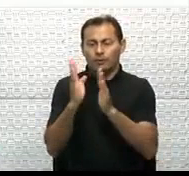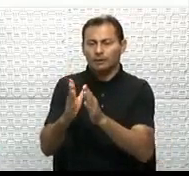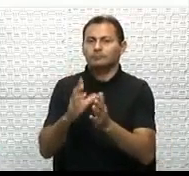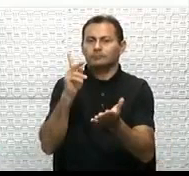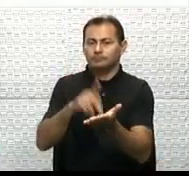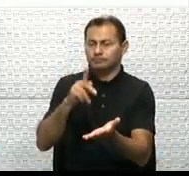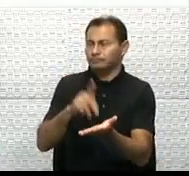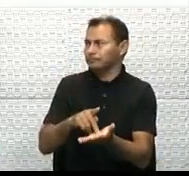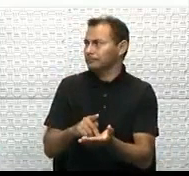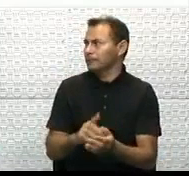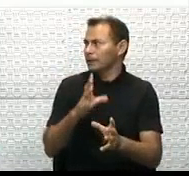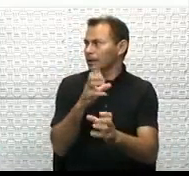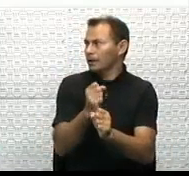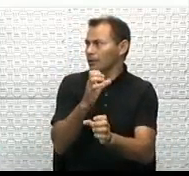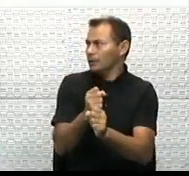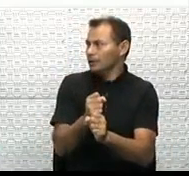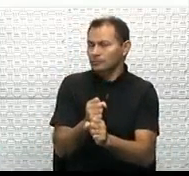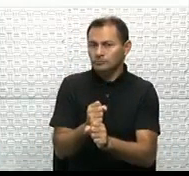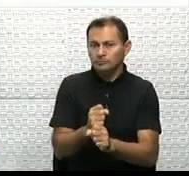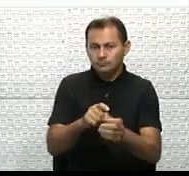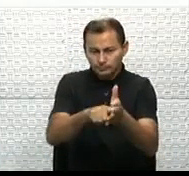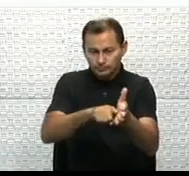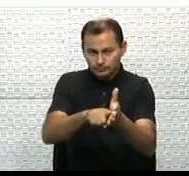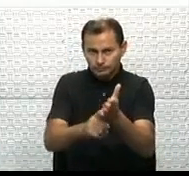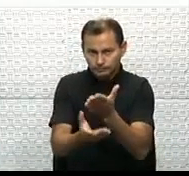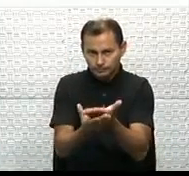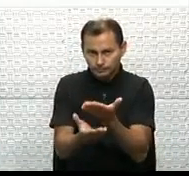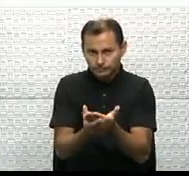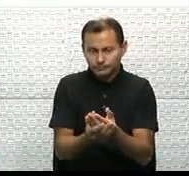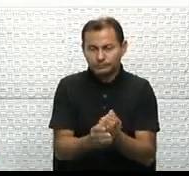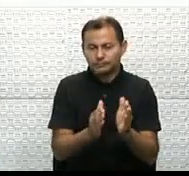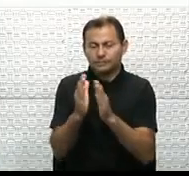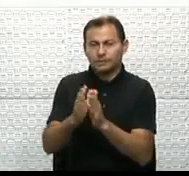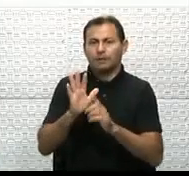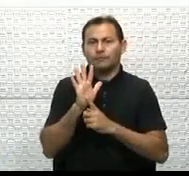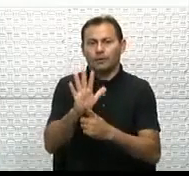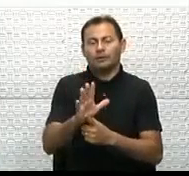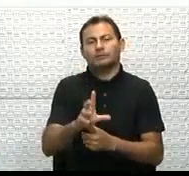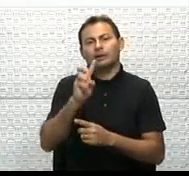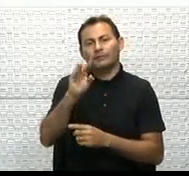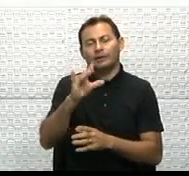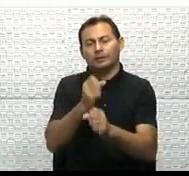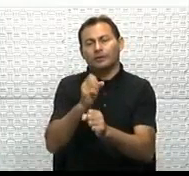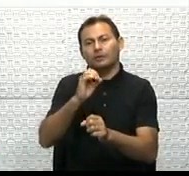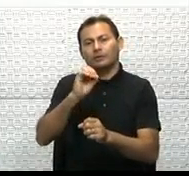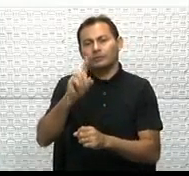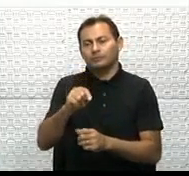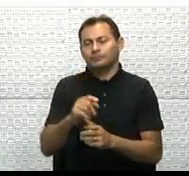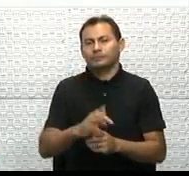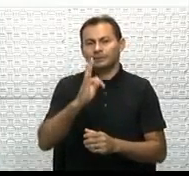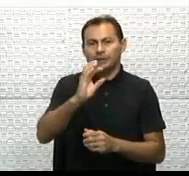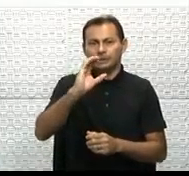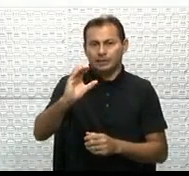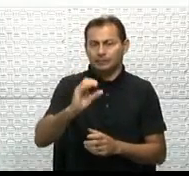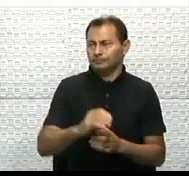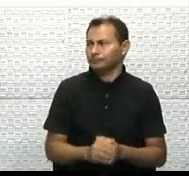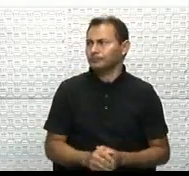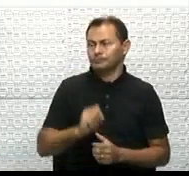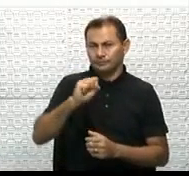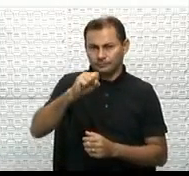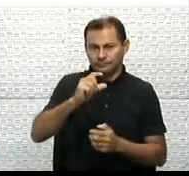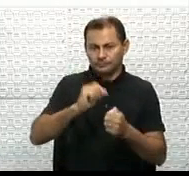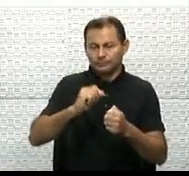vai de fato calcular a estatística a partir da amostra. Você vai calcular o TC e